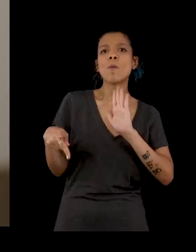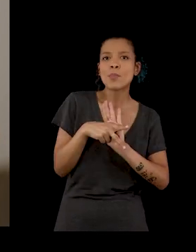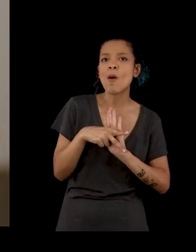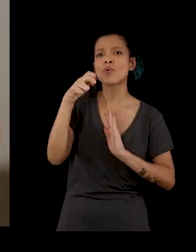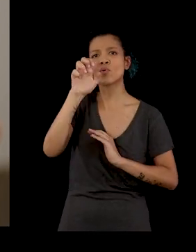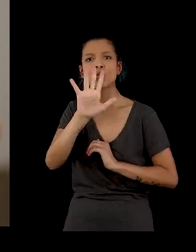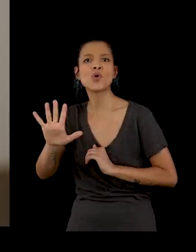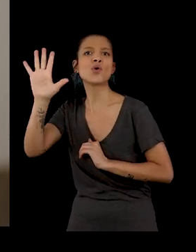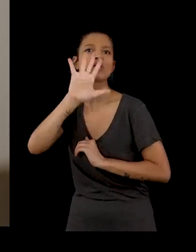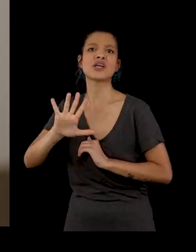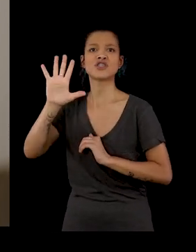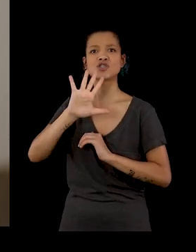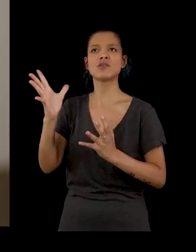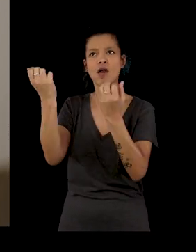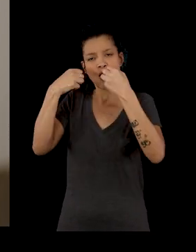fantasias nordestinas.